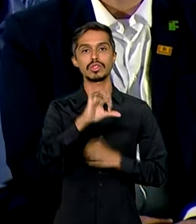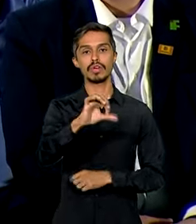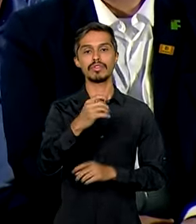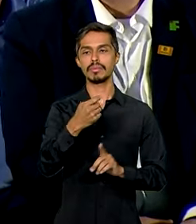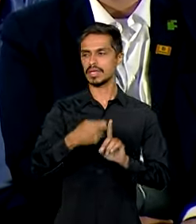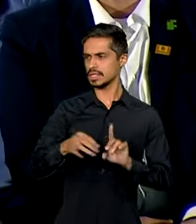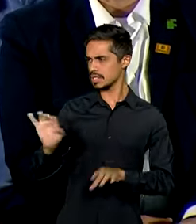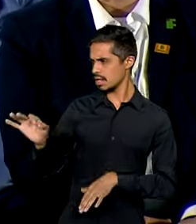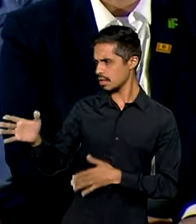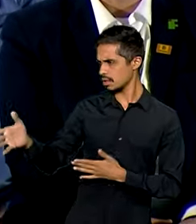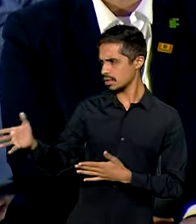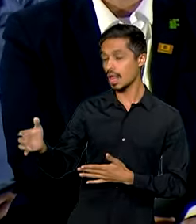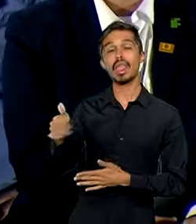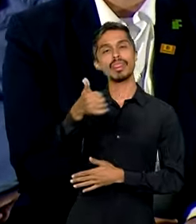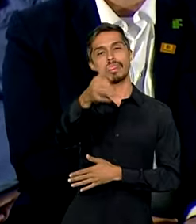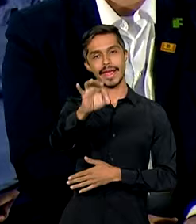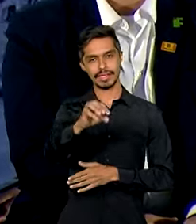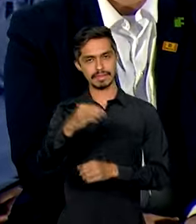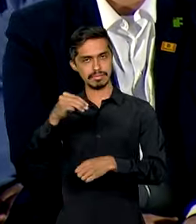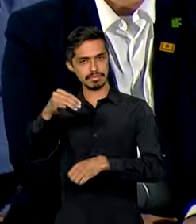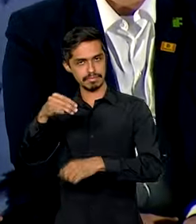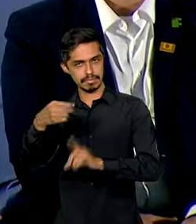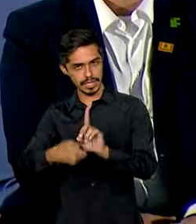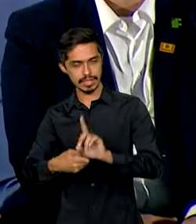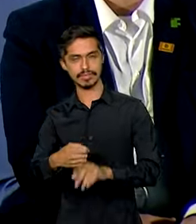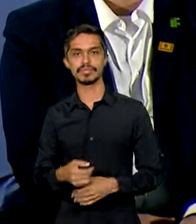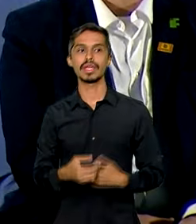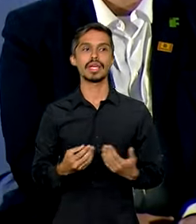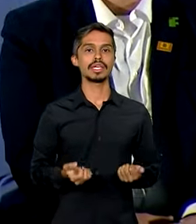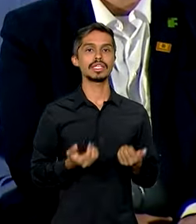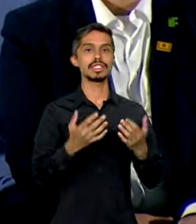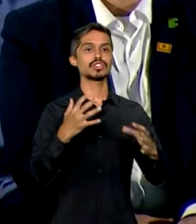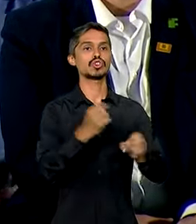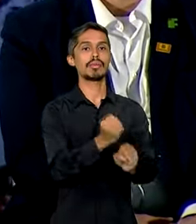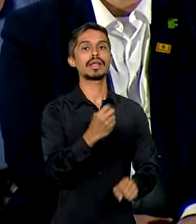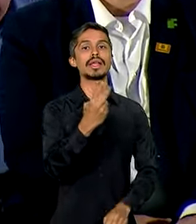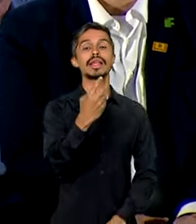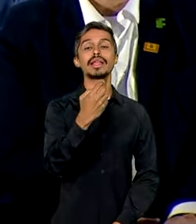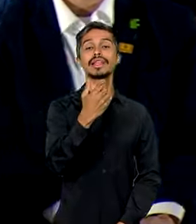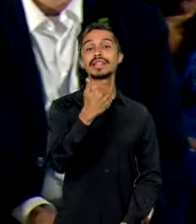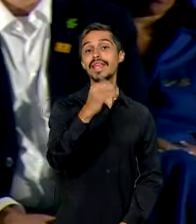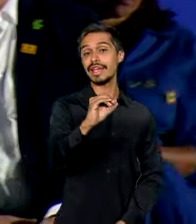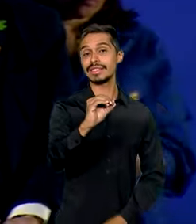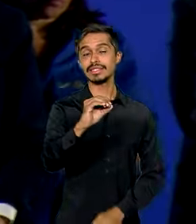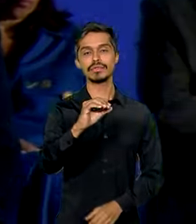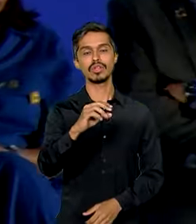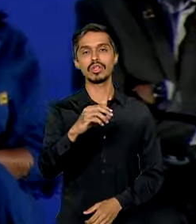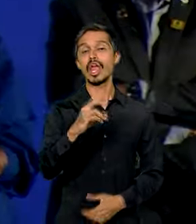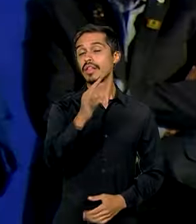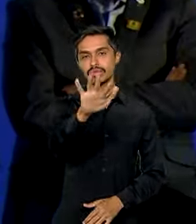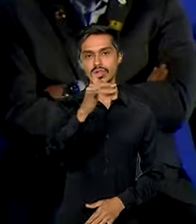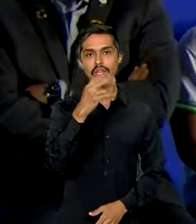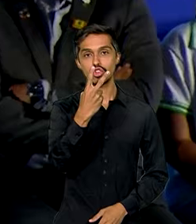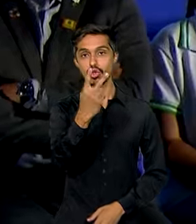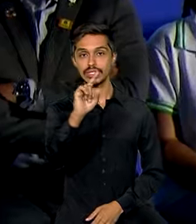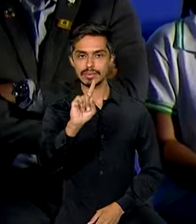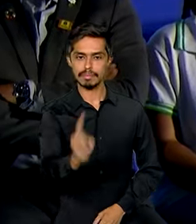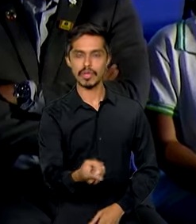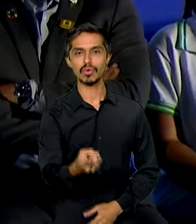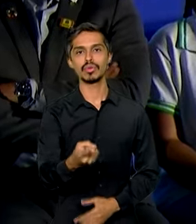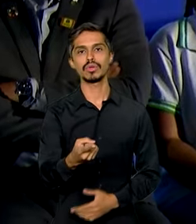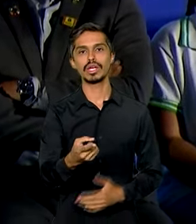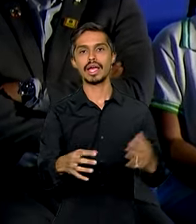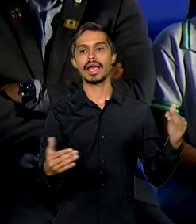isso? 10 meses. Então ele vai receber R$ 2.000 em 10 prestações de R$ 200. No fim do